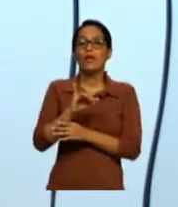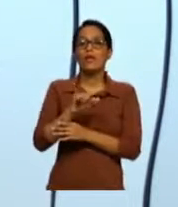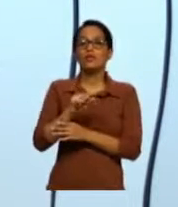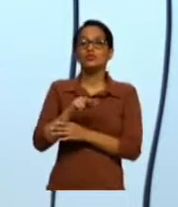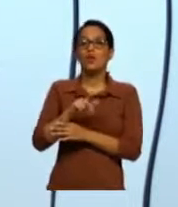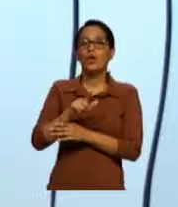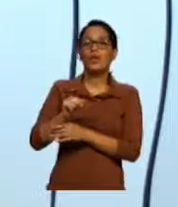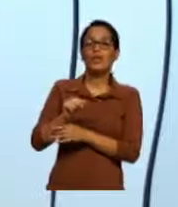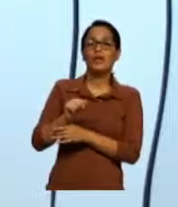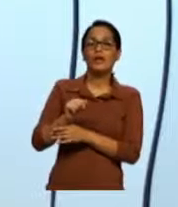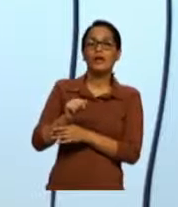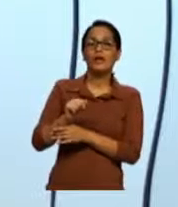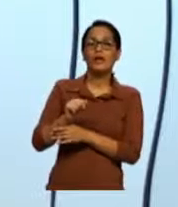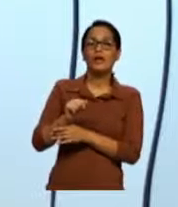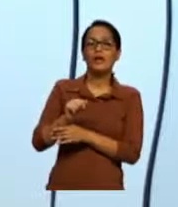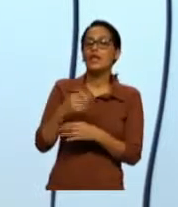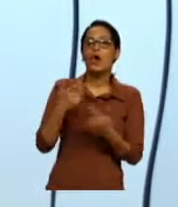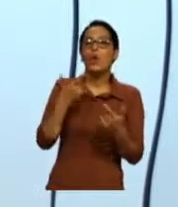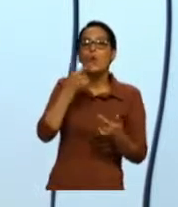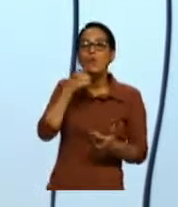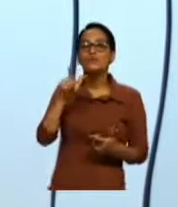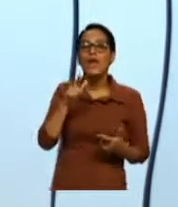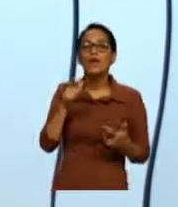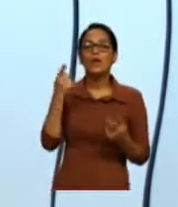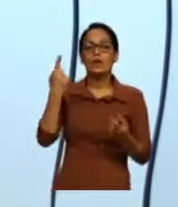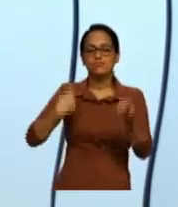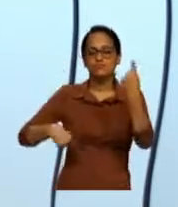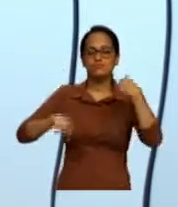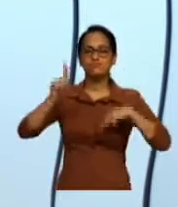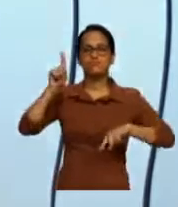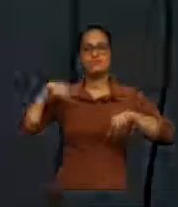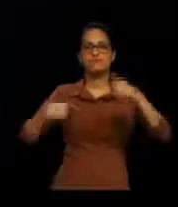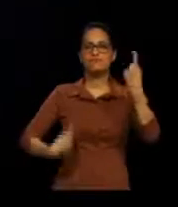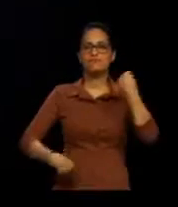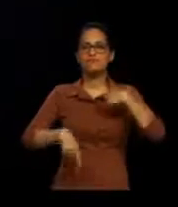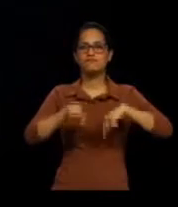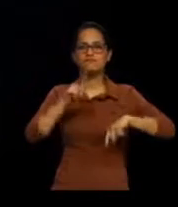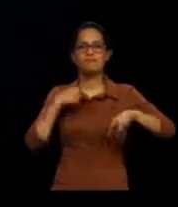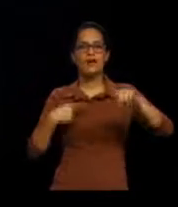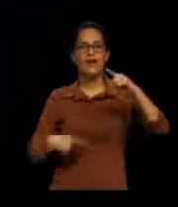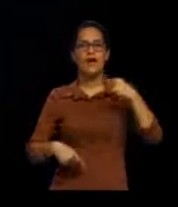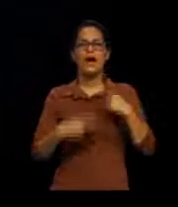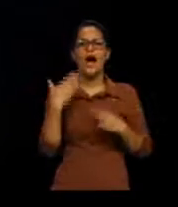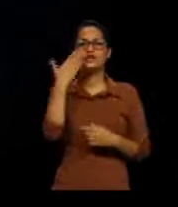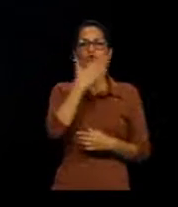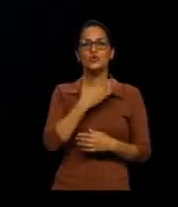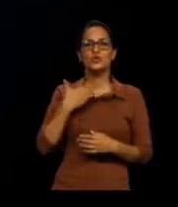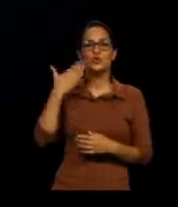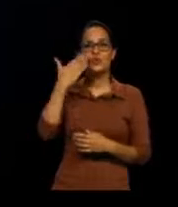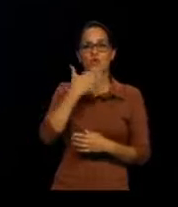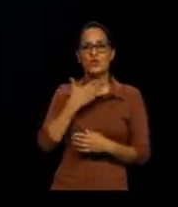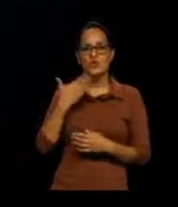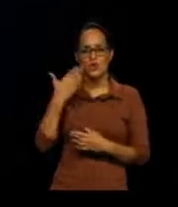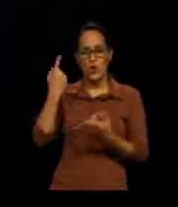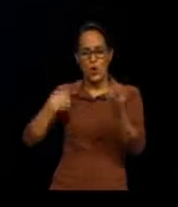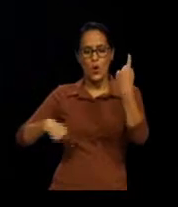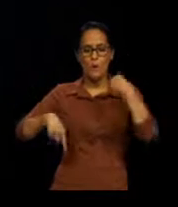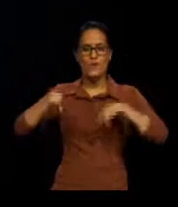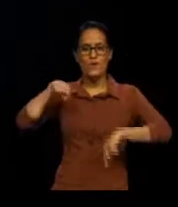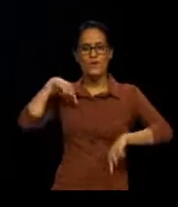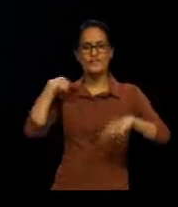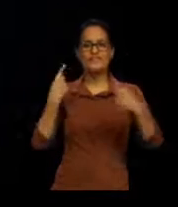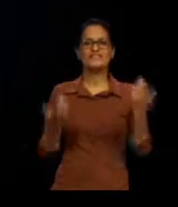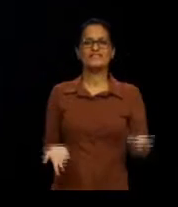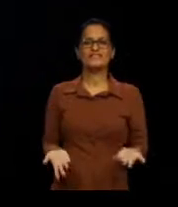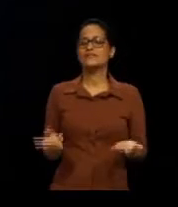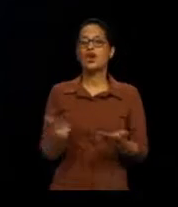não vai ter o quê, gente? Transporte. Se não tem transporte de glicose no nosso corpo, o que vai